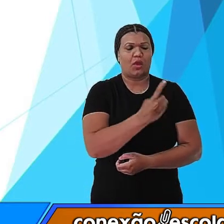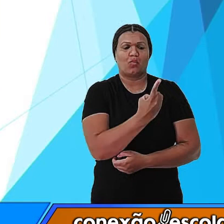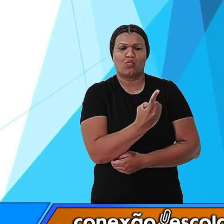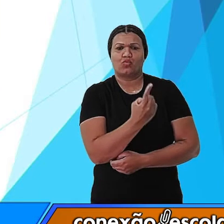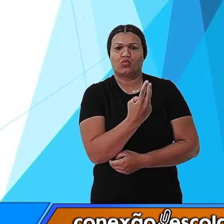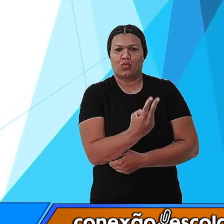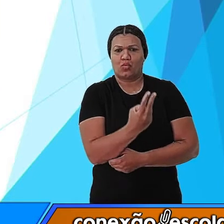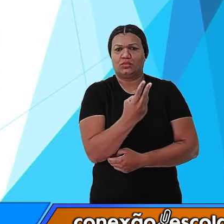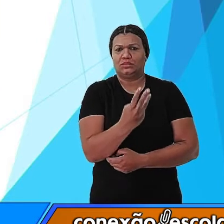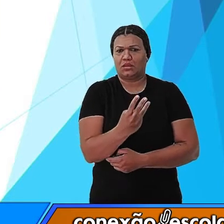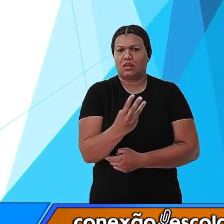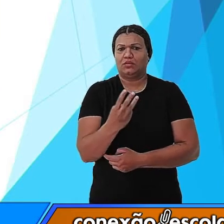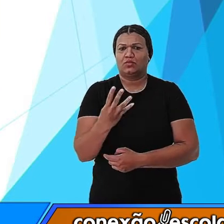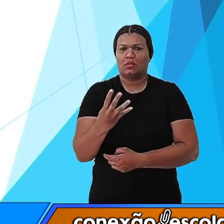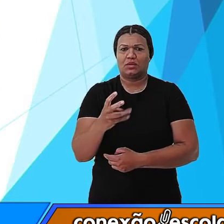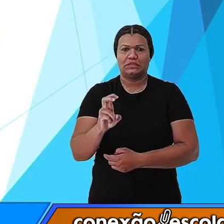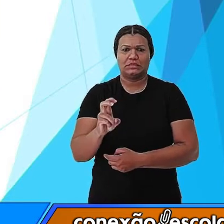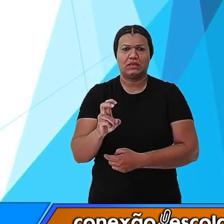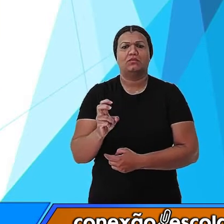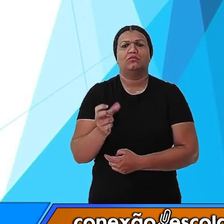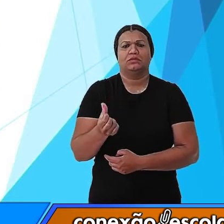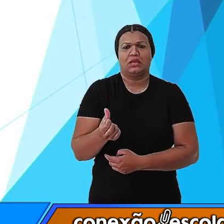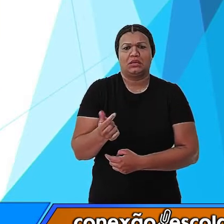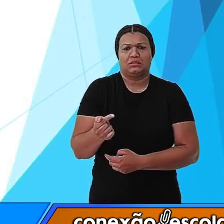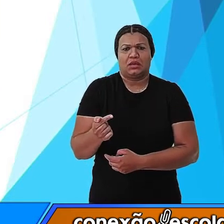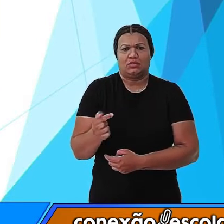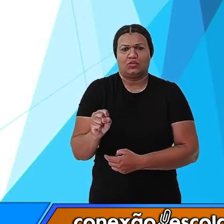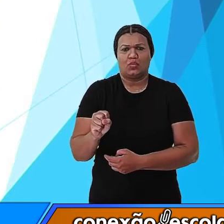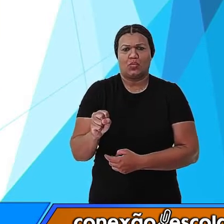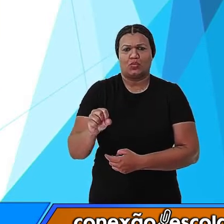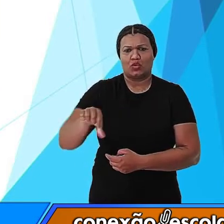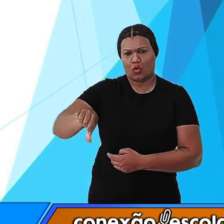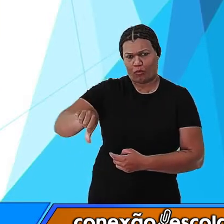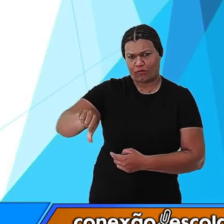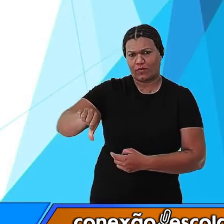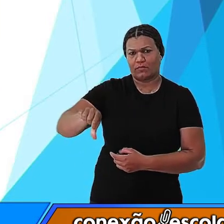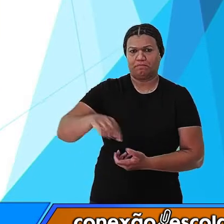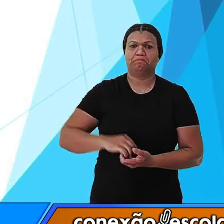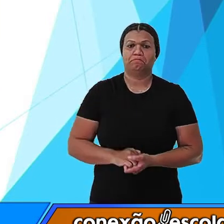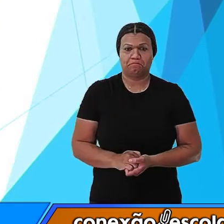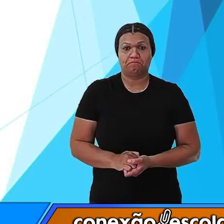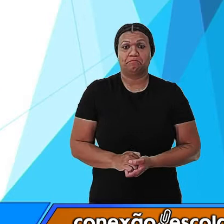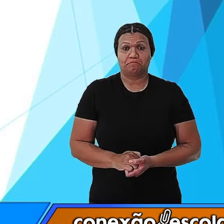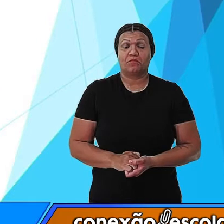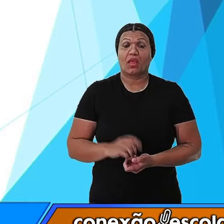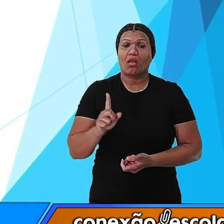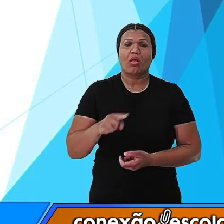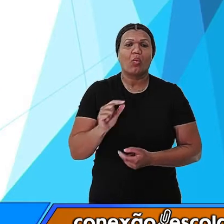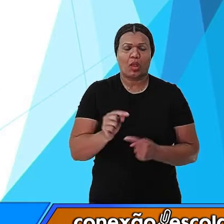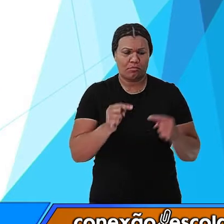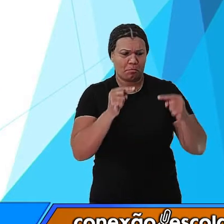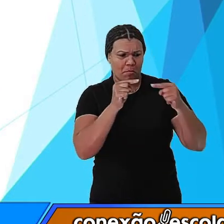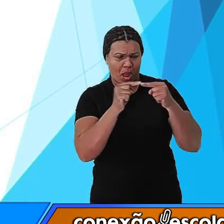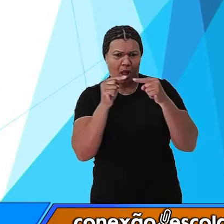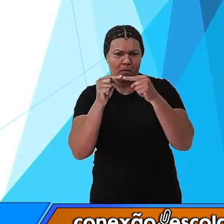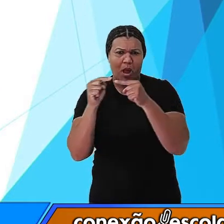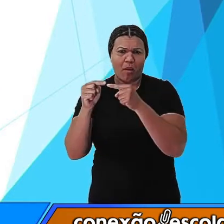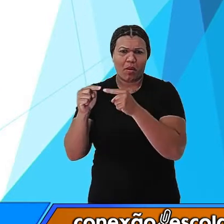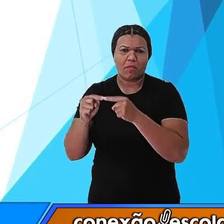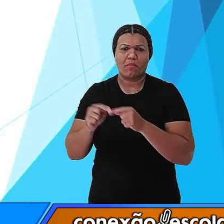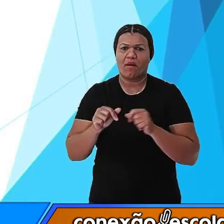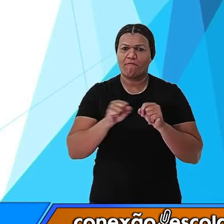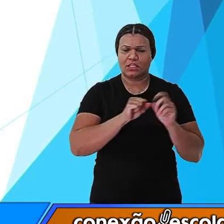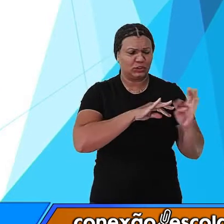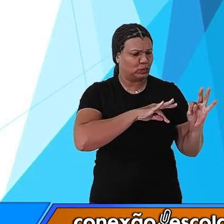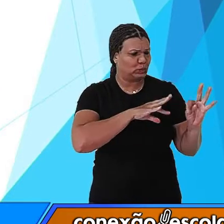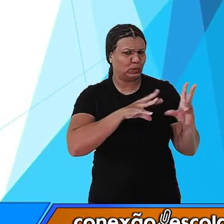2, 3, 4, 5, 6, 7, 8 e 9, que são combinados fazendo